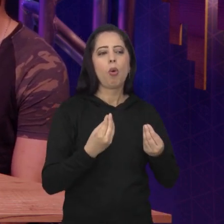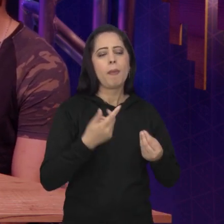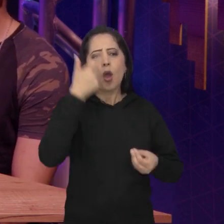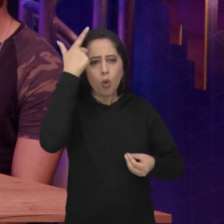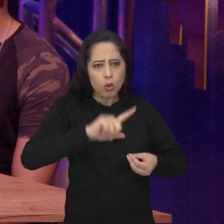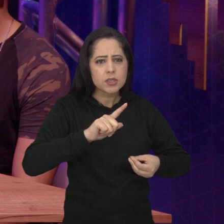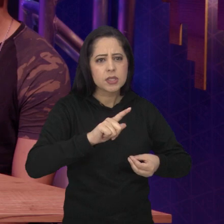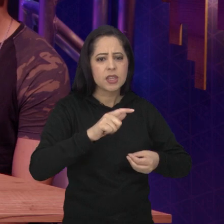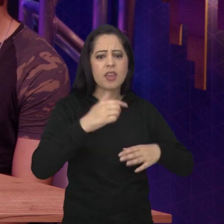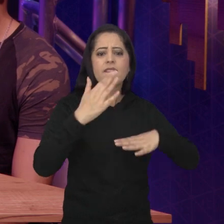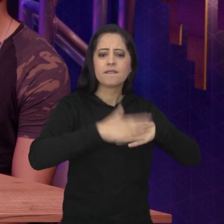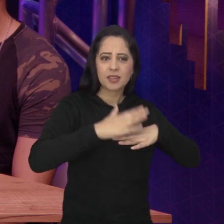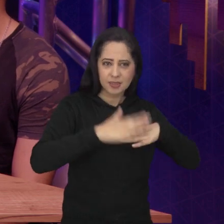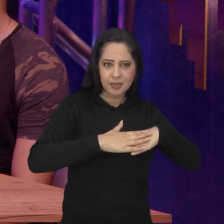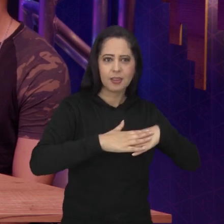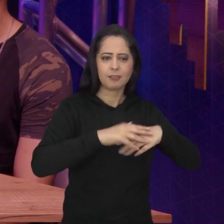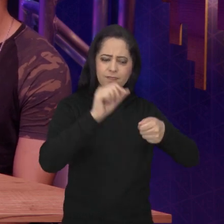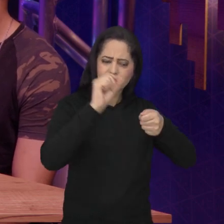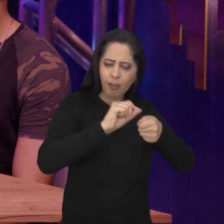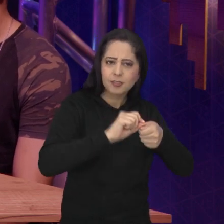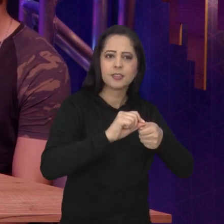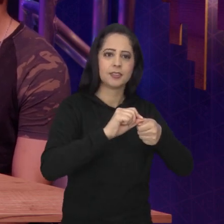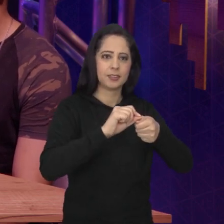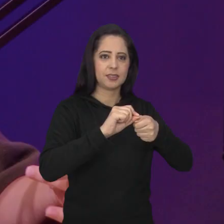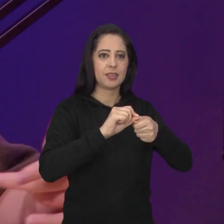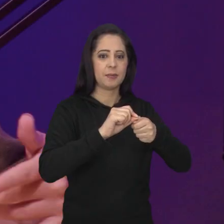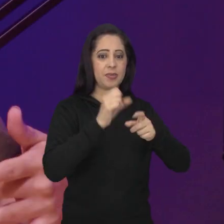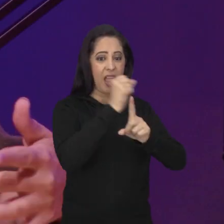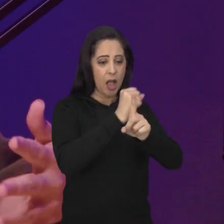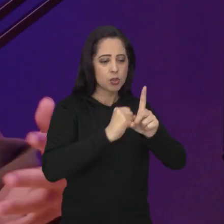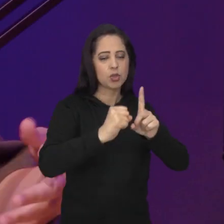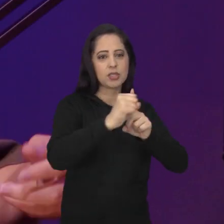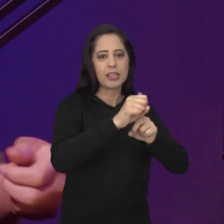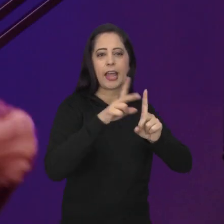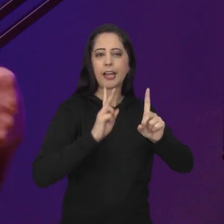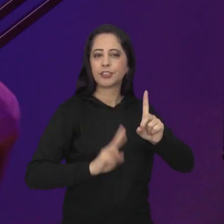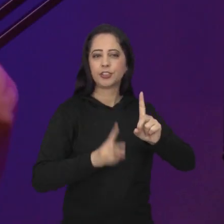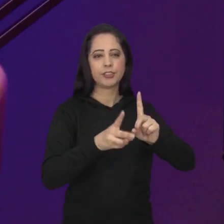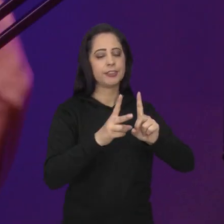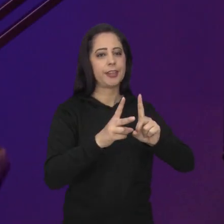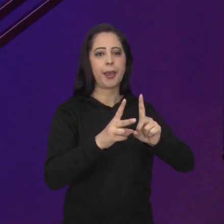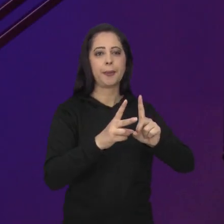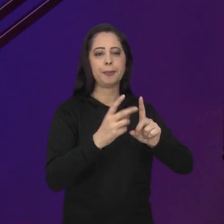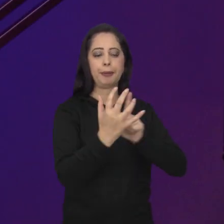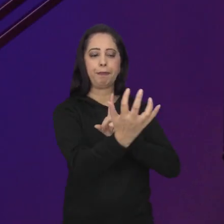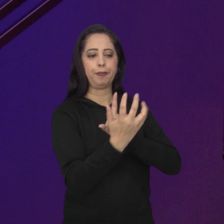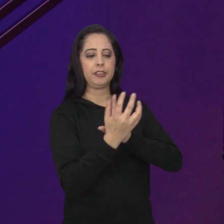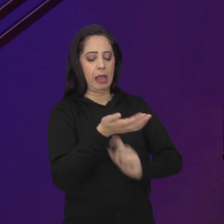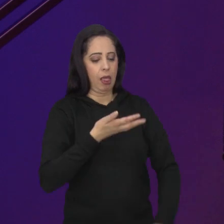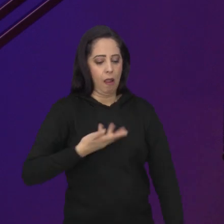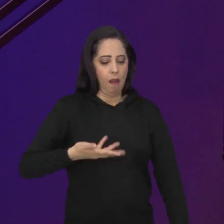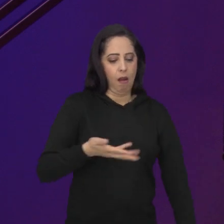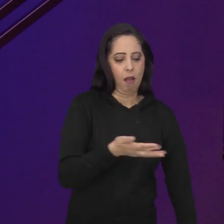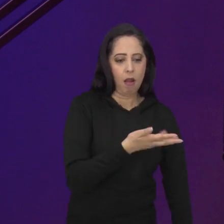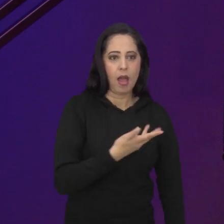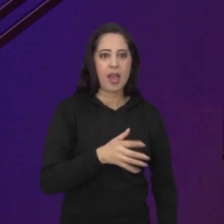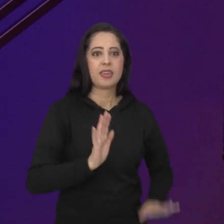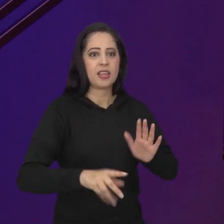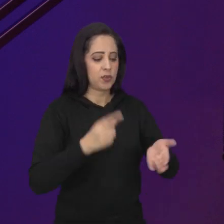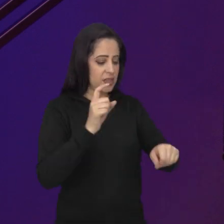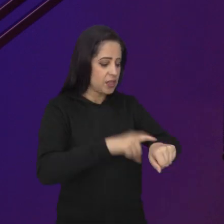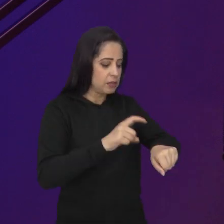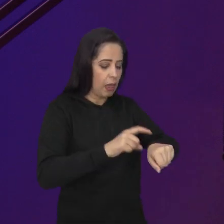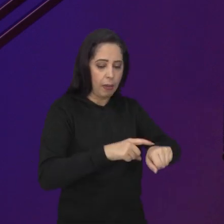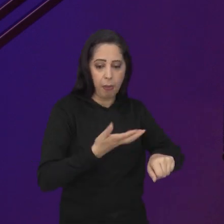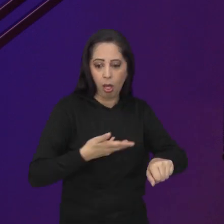não significa que a gente consiga fazer, né? A sociedade é muito... faz com que a gente seja muito atarefado, né? Então, muitas vezes